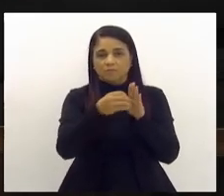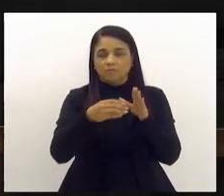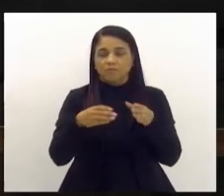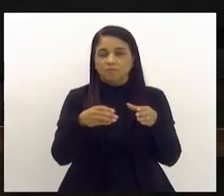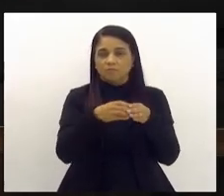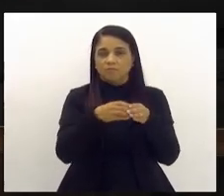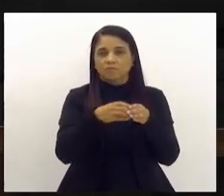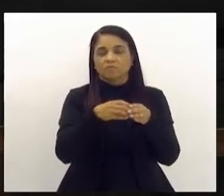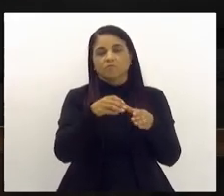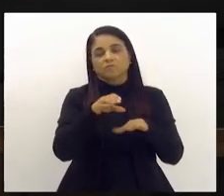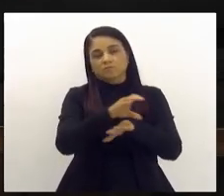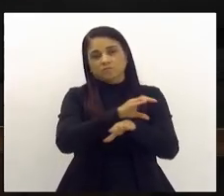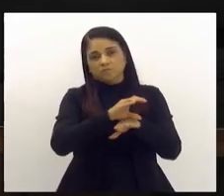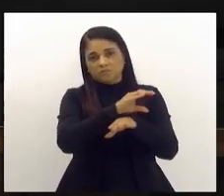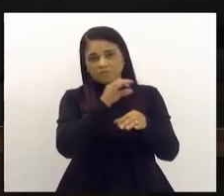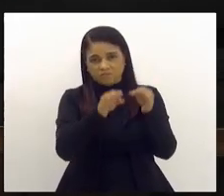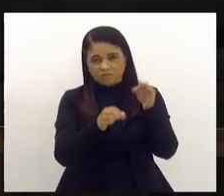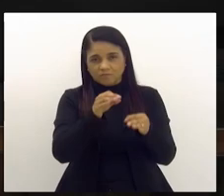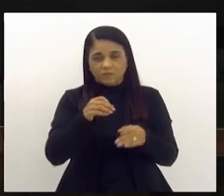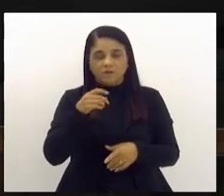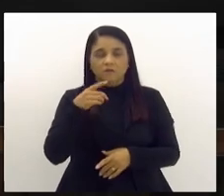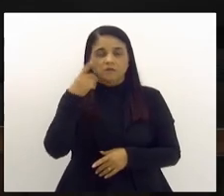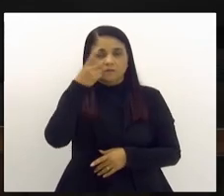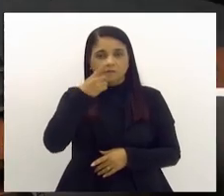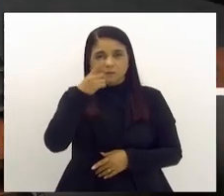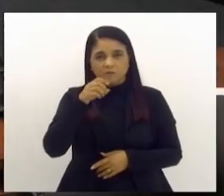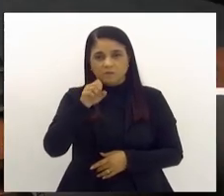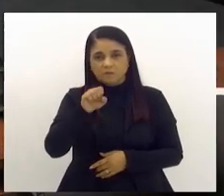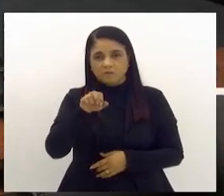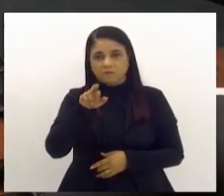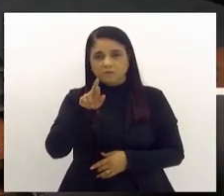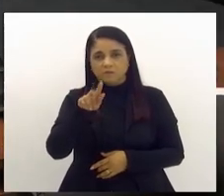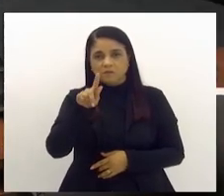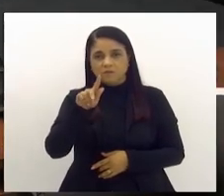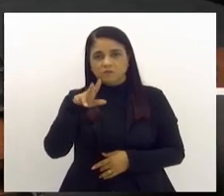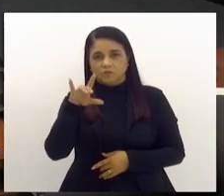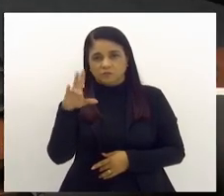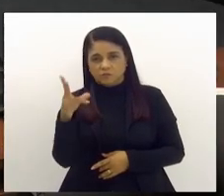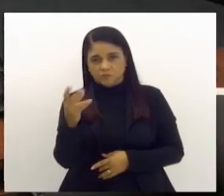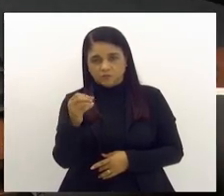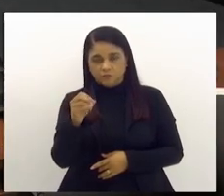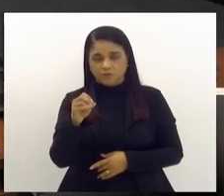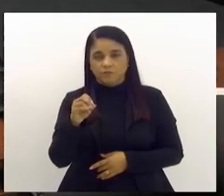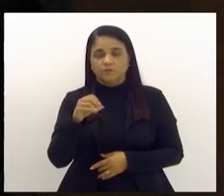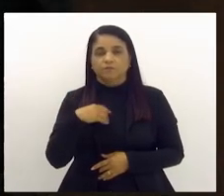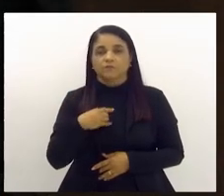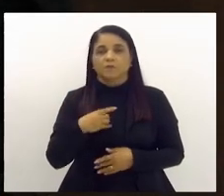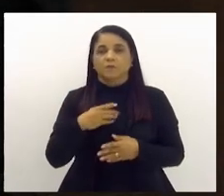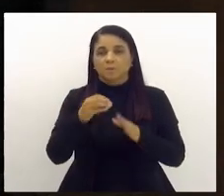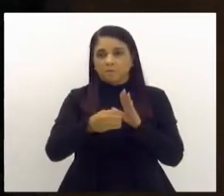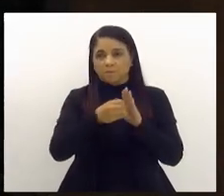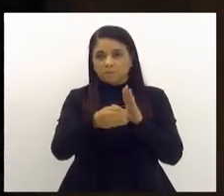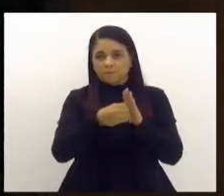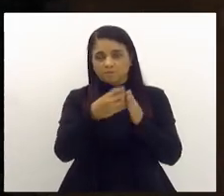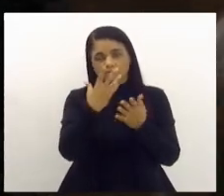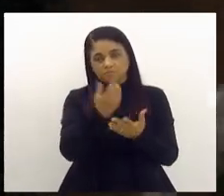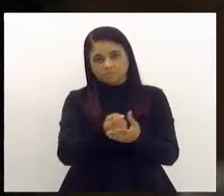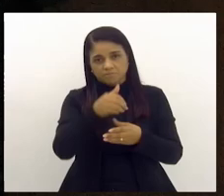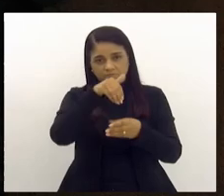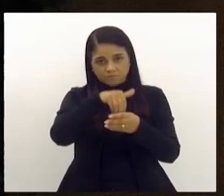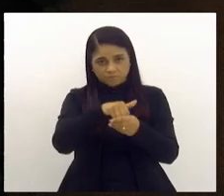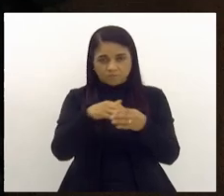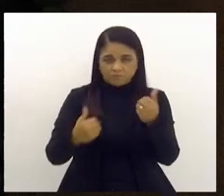Comissão de Constituição e Justiça, deputado doutor Serginho. Senhor presidente, o parecer é favorável com